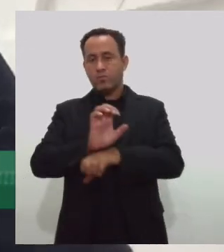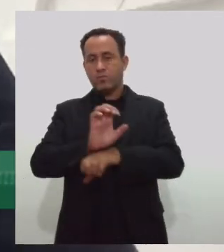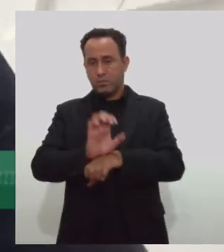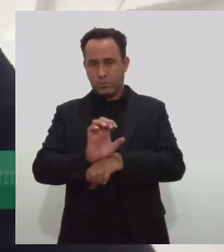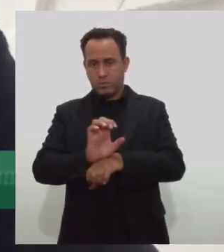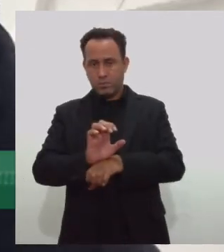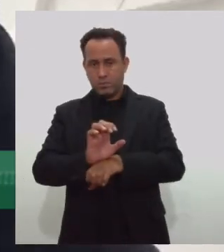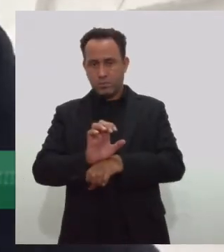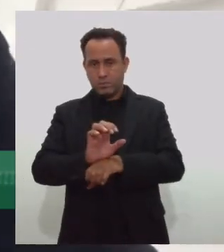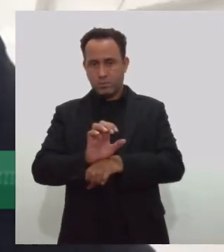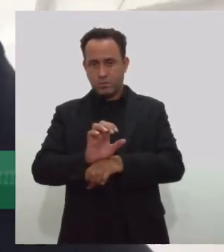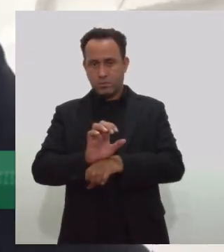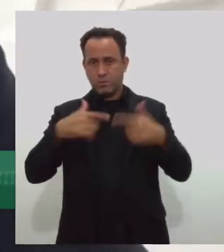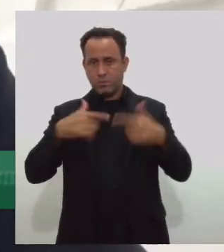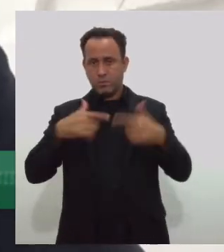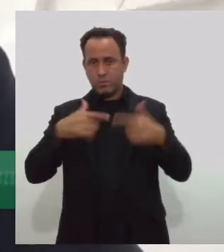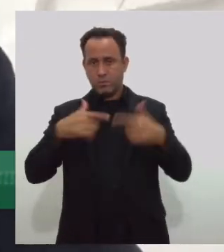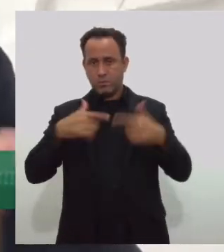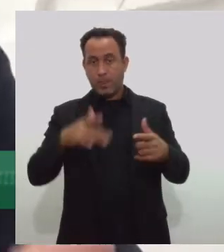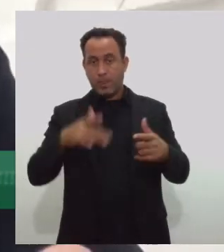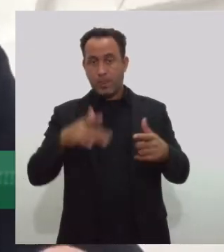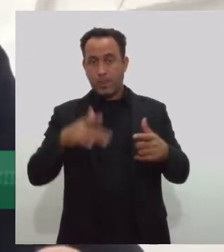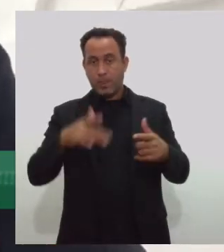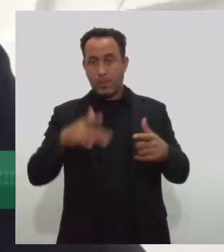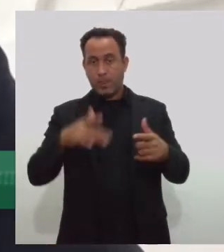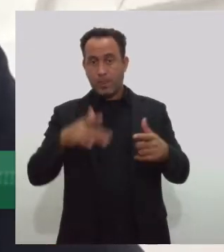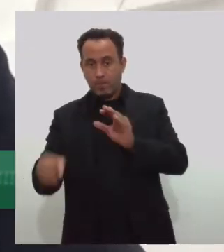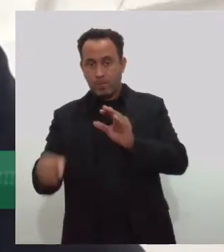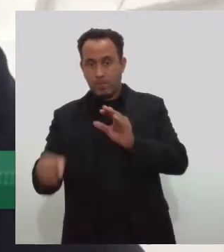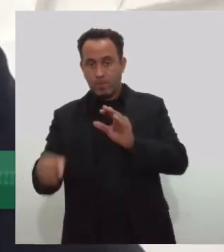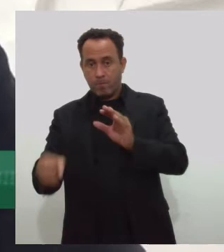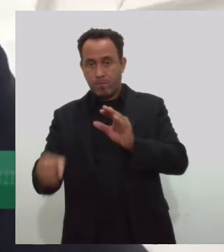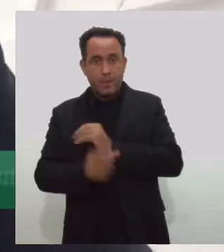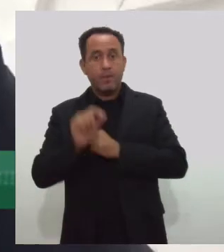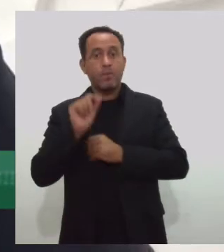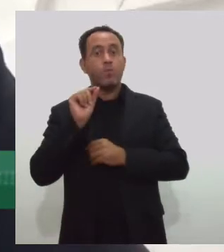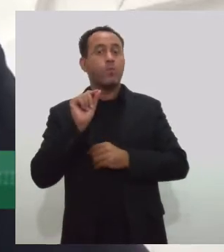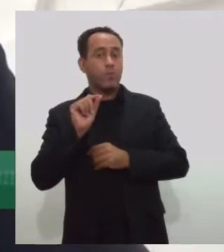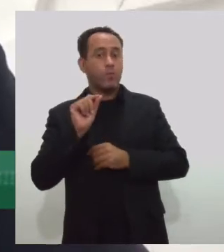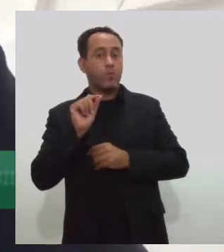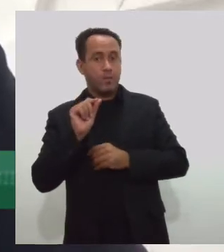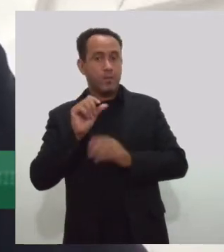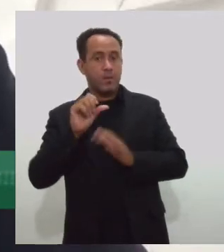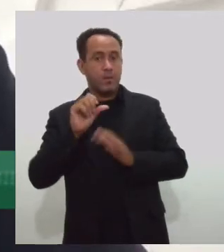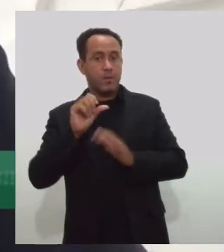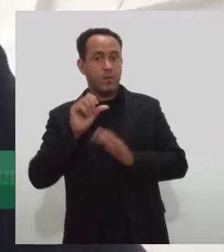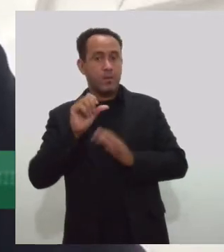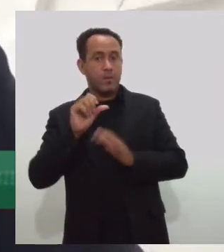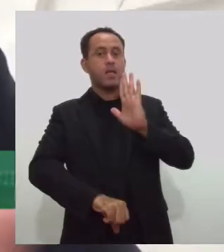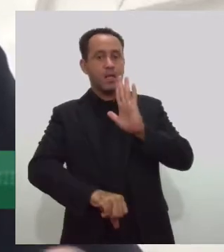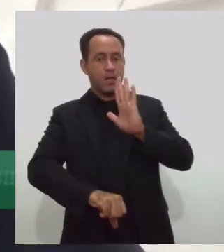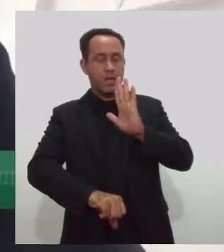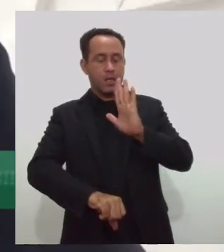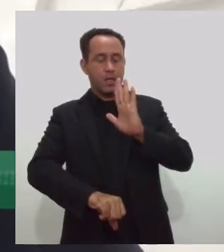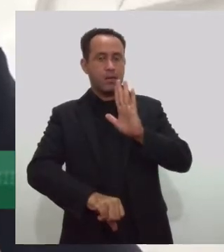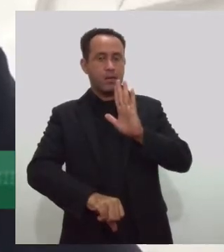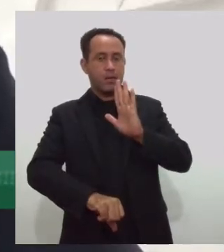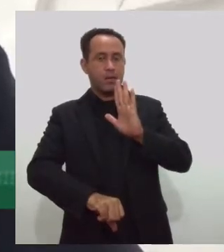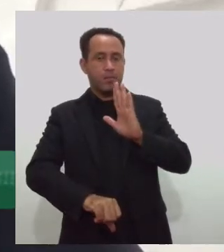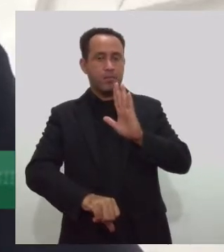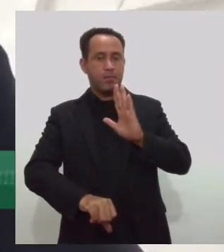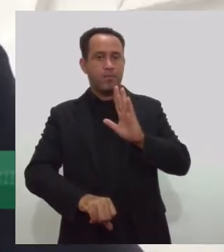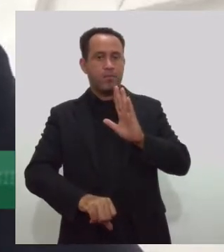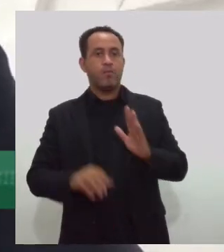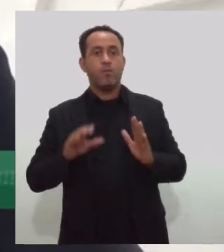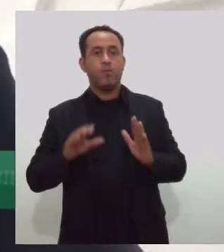que pratica corrupção, e o que é corrupção? Corrupção é um crime. que é corromper?